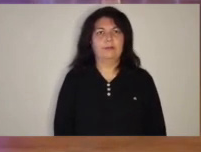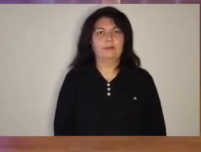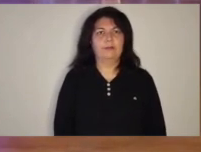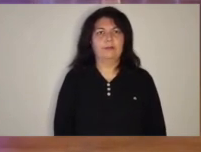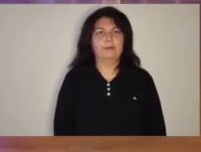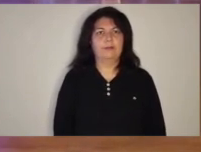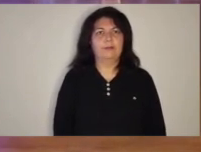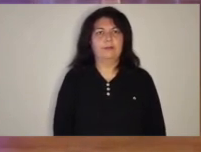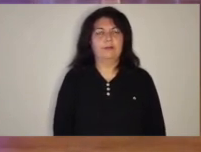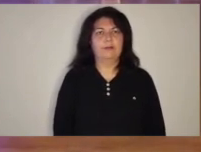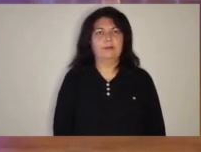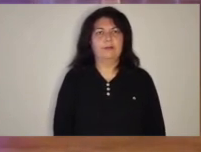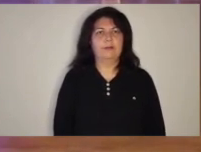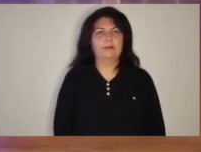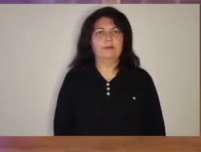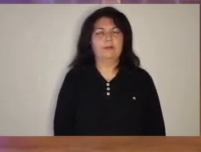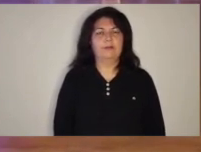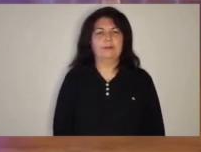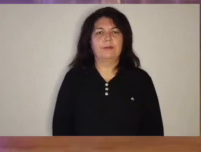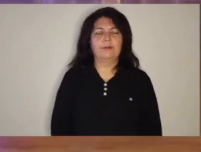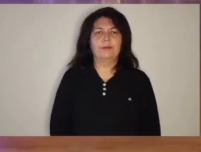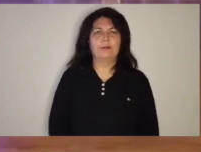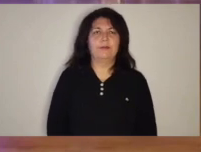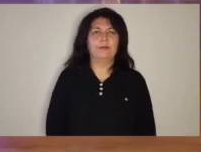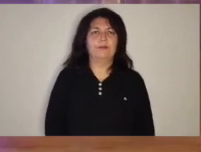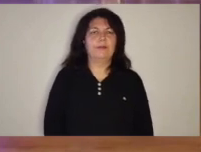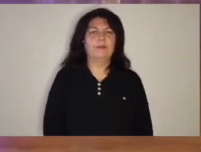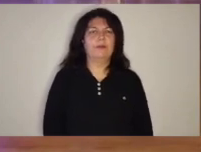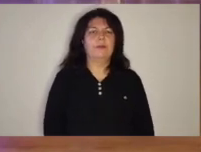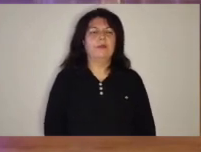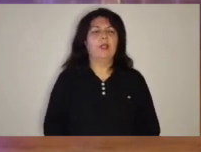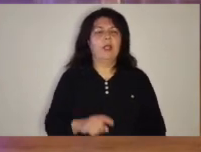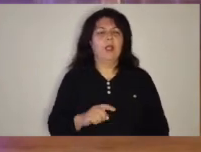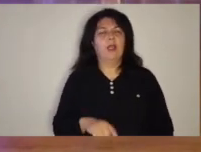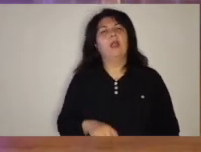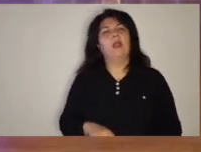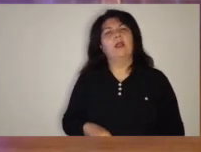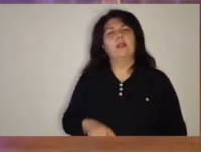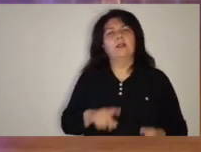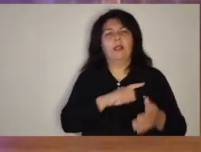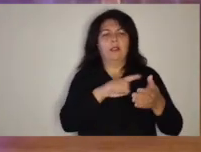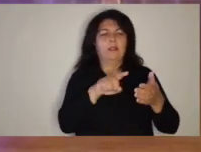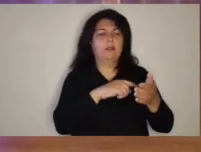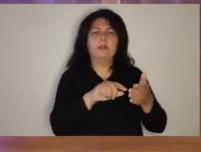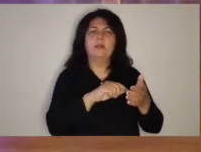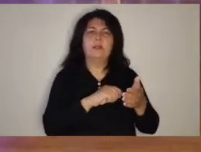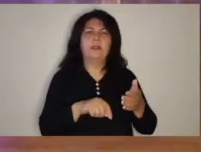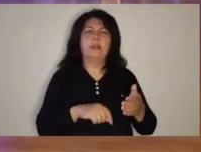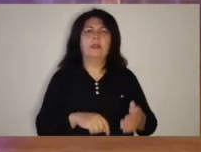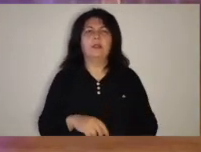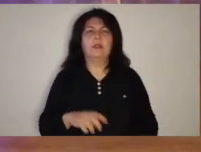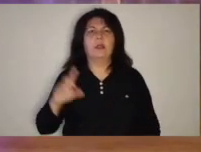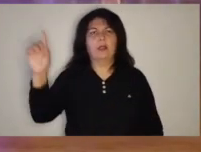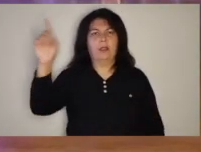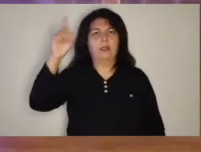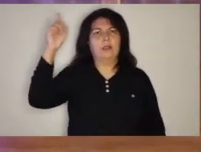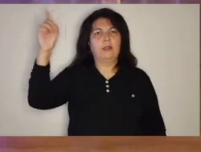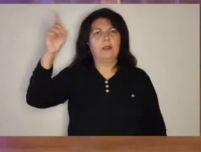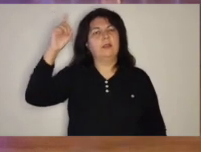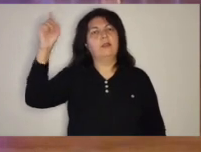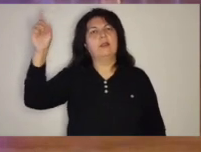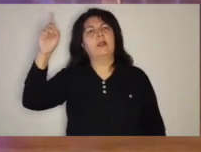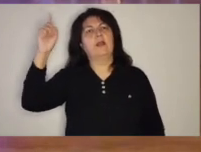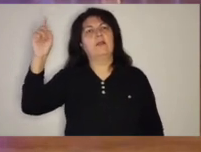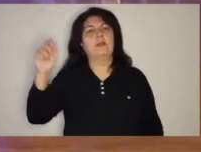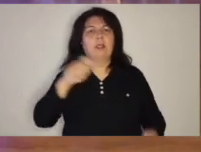e conserva em mim o desejo de ser obediente. Esse texto, irmãos, Davi fez esse